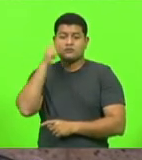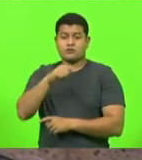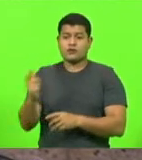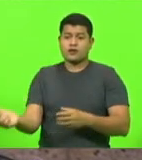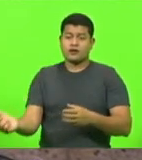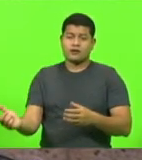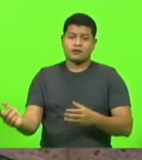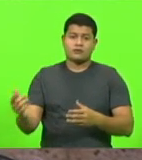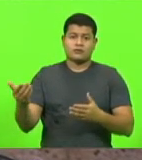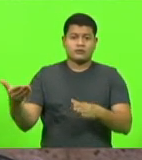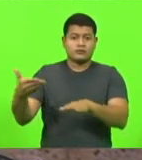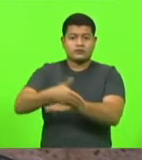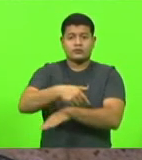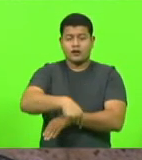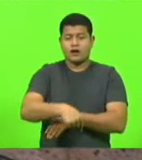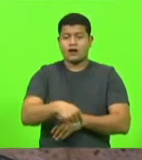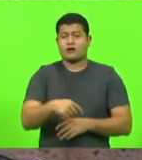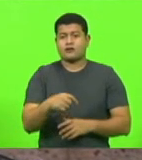passando em 5 países,